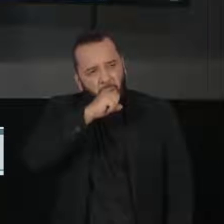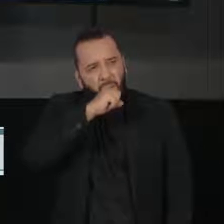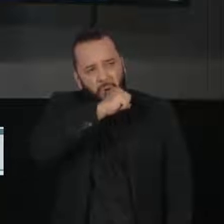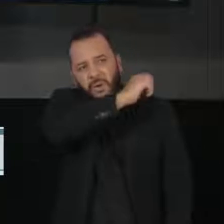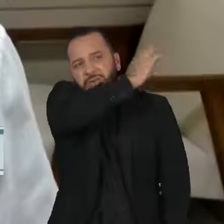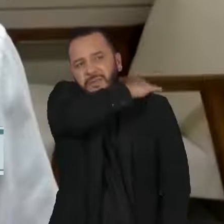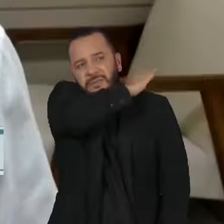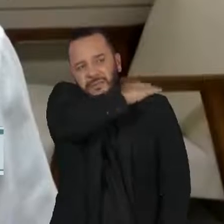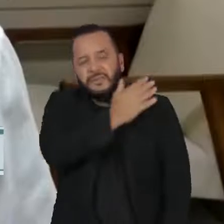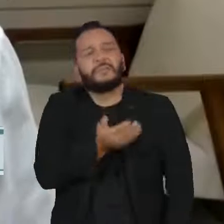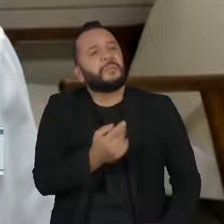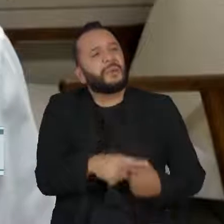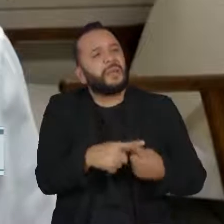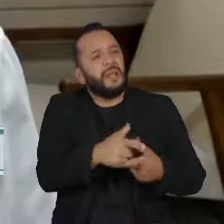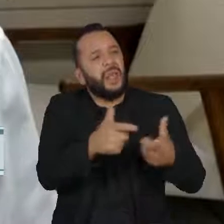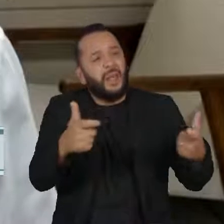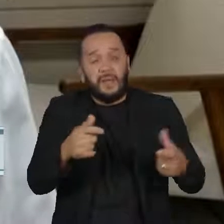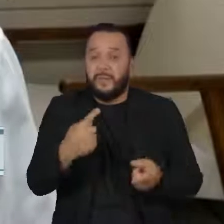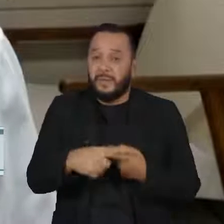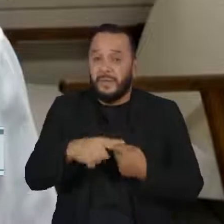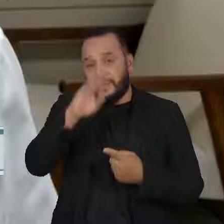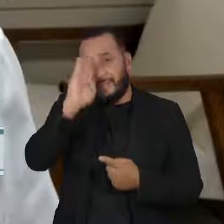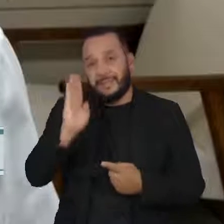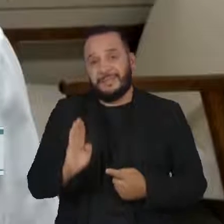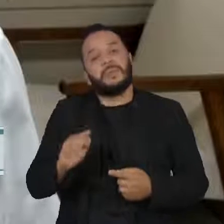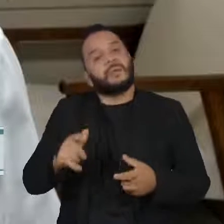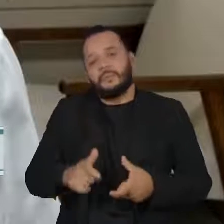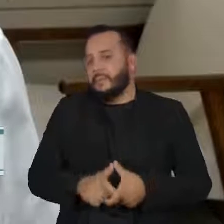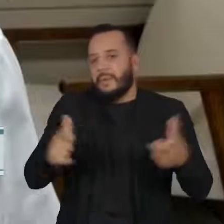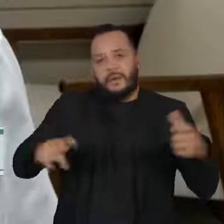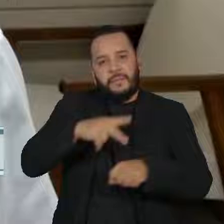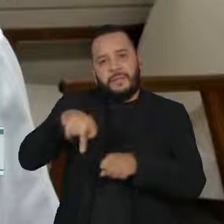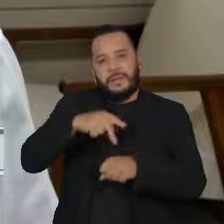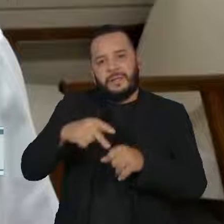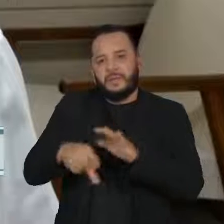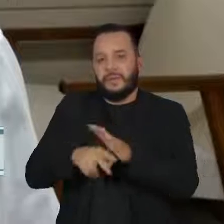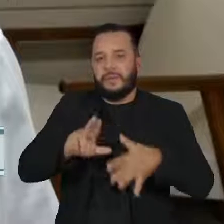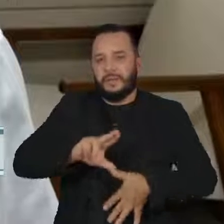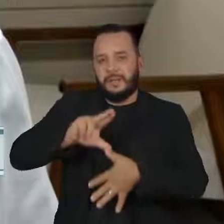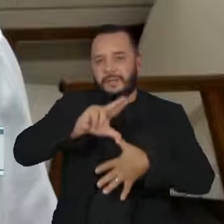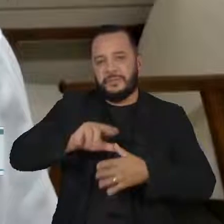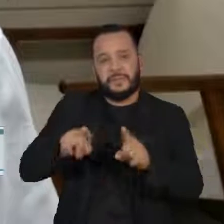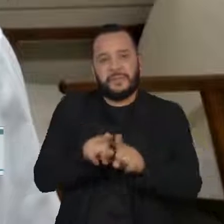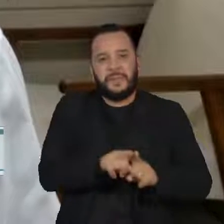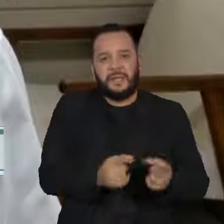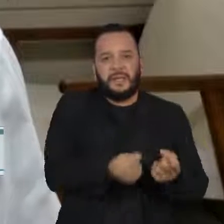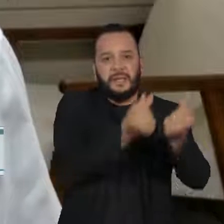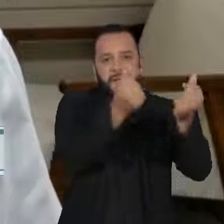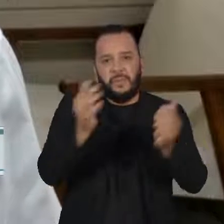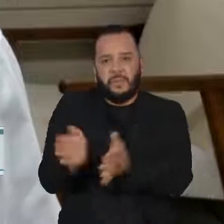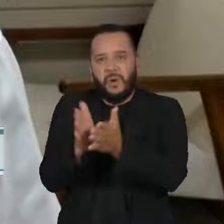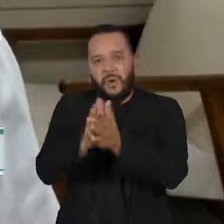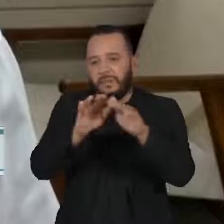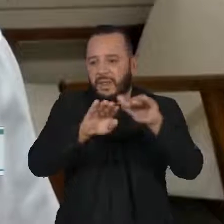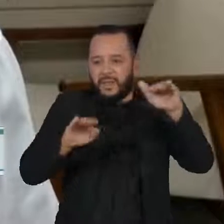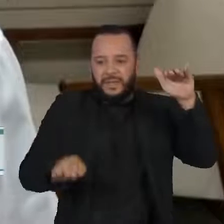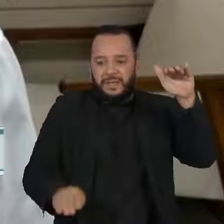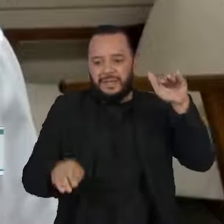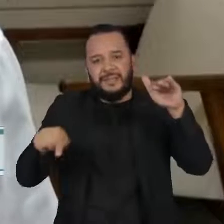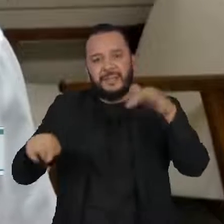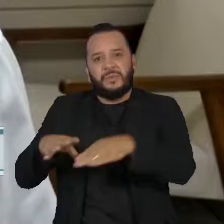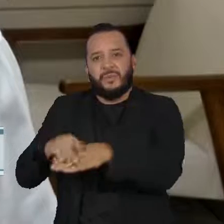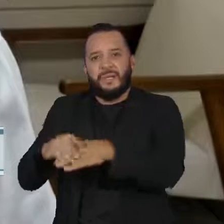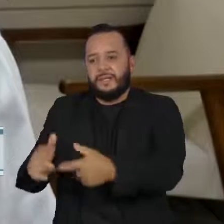América Latina. E por conta da desigualdade social, nós temos a tuberculose afetando principalmente as